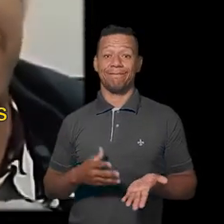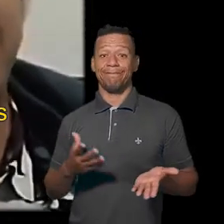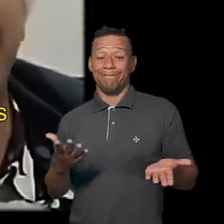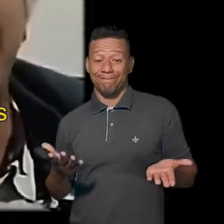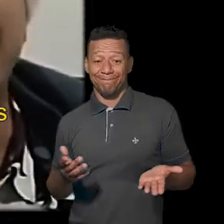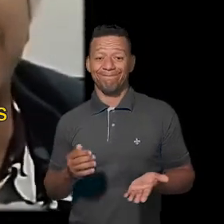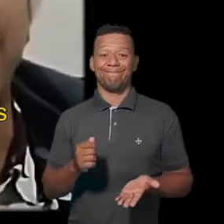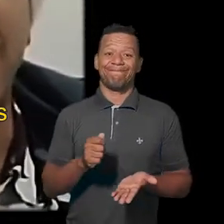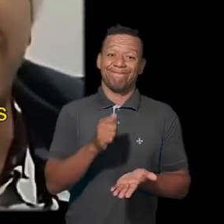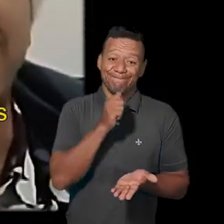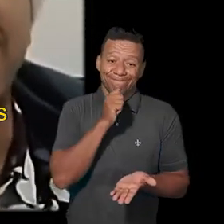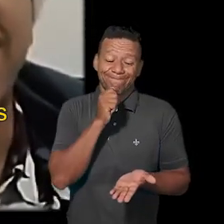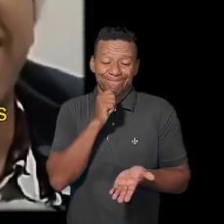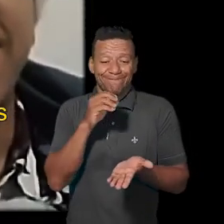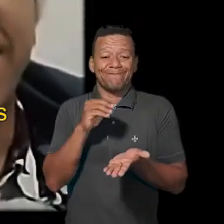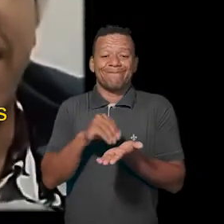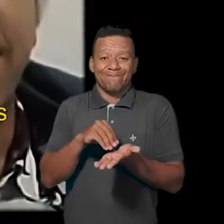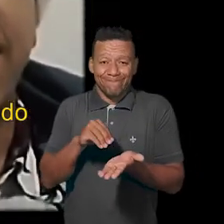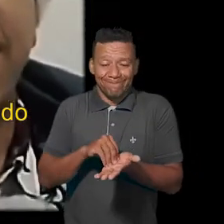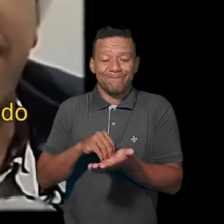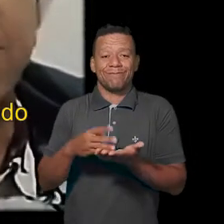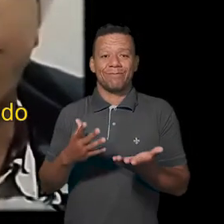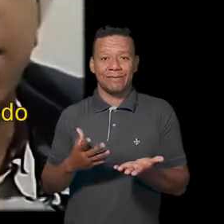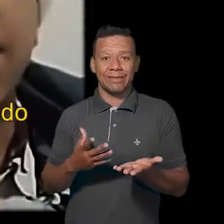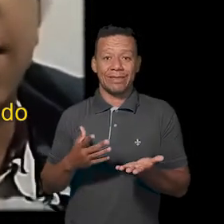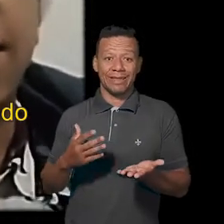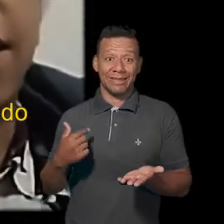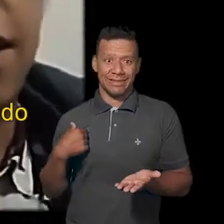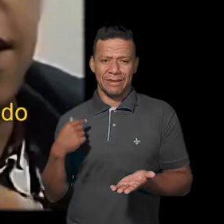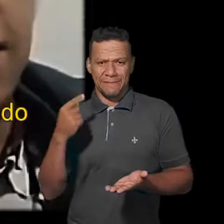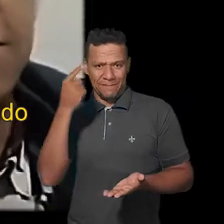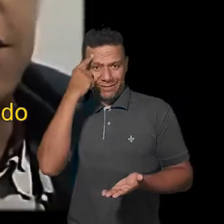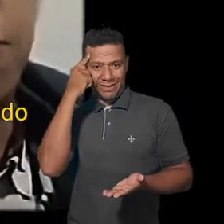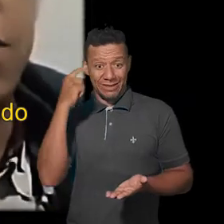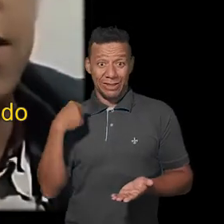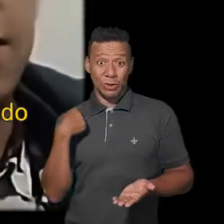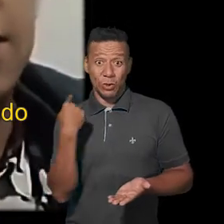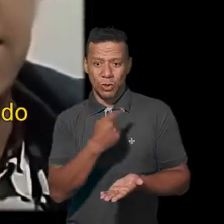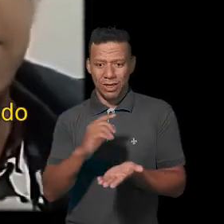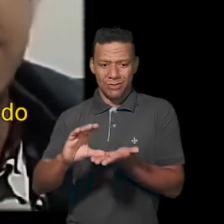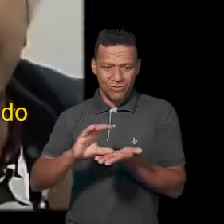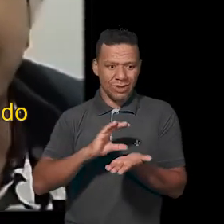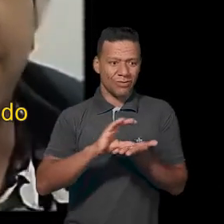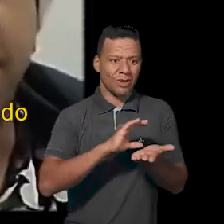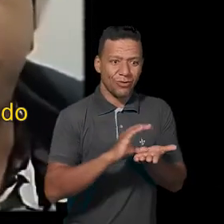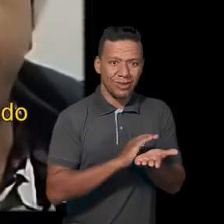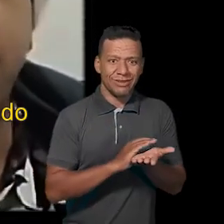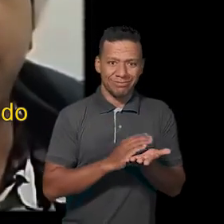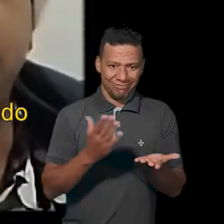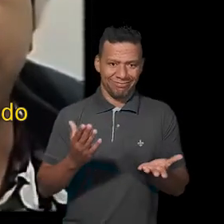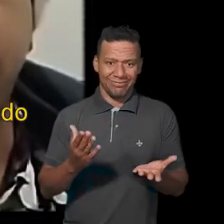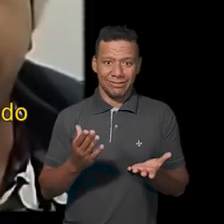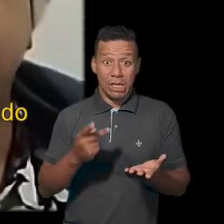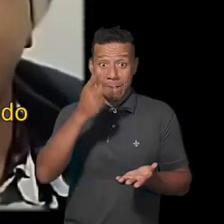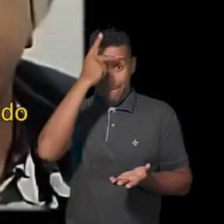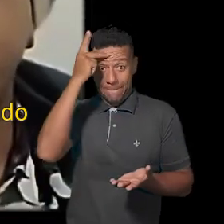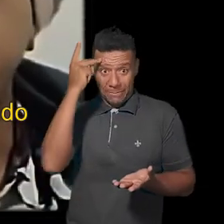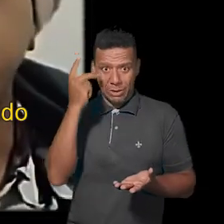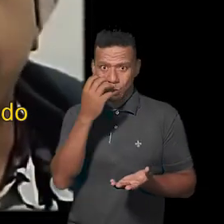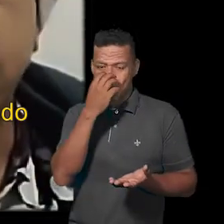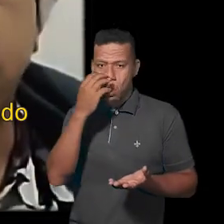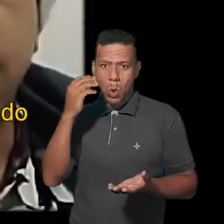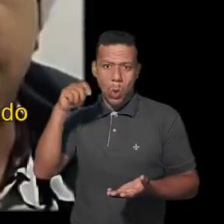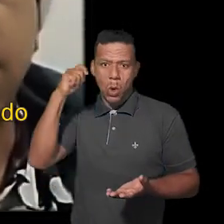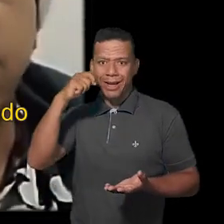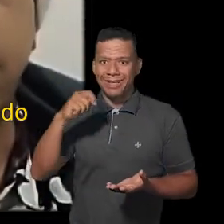incentivo, conseguiram chegar nesses lugares, né, a gente poderia ter esses artistas aqui fomentando, né,